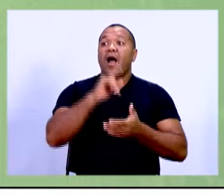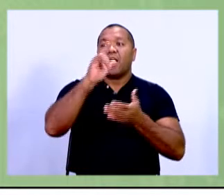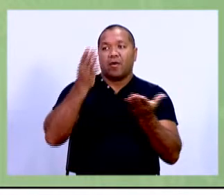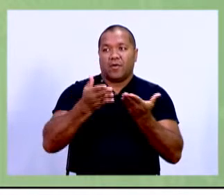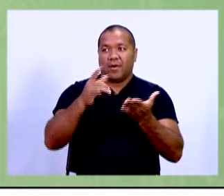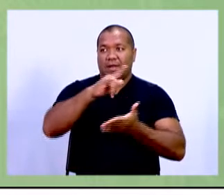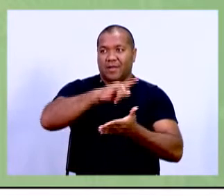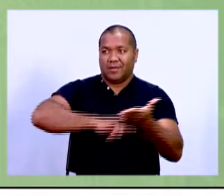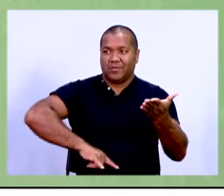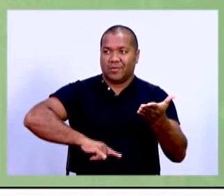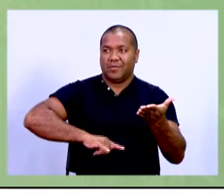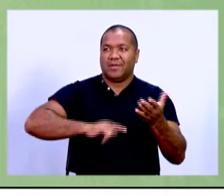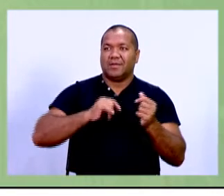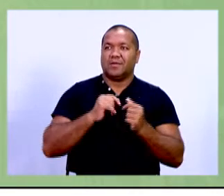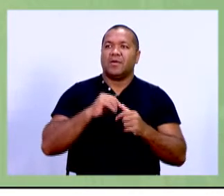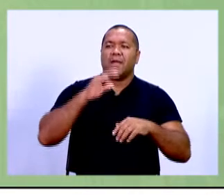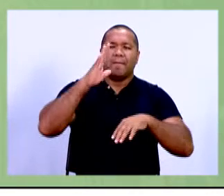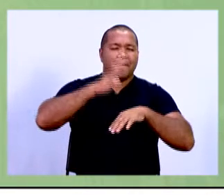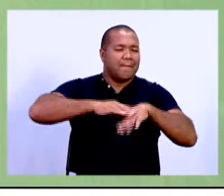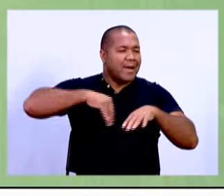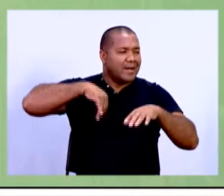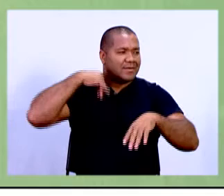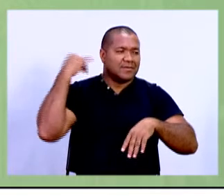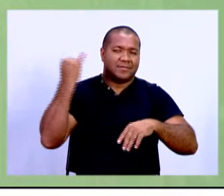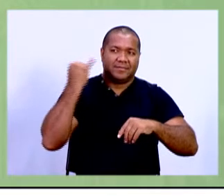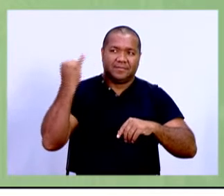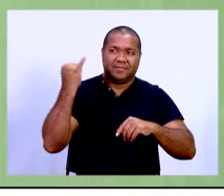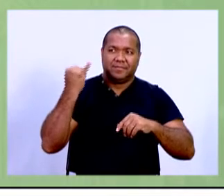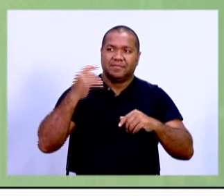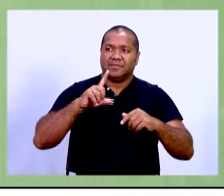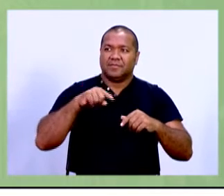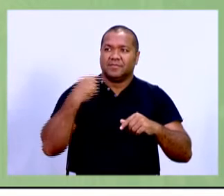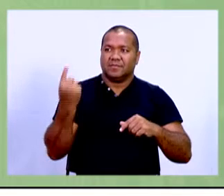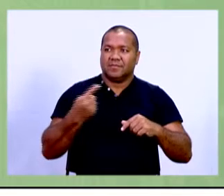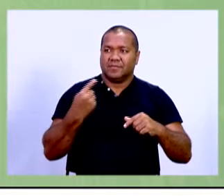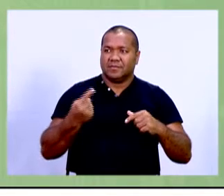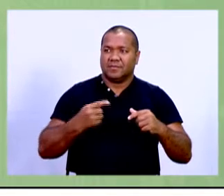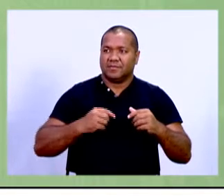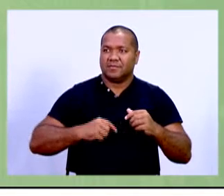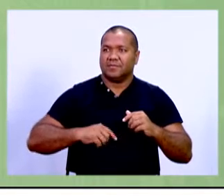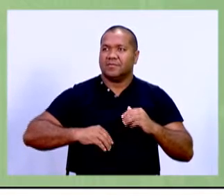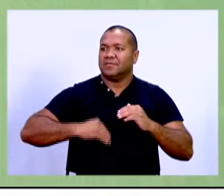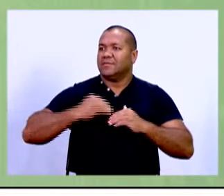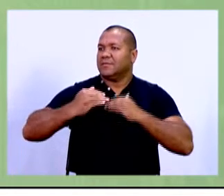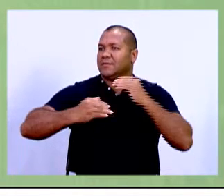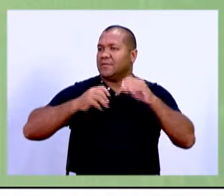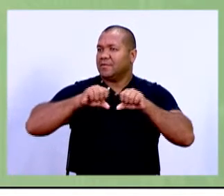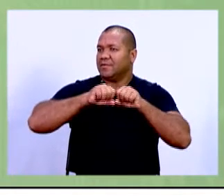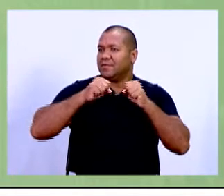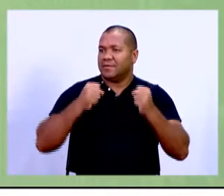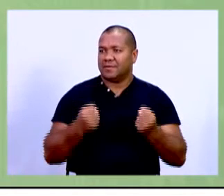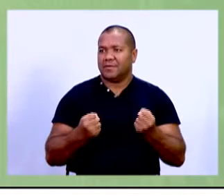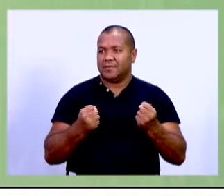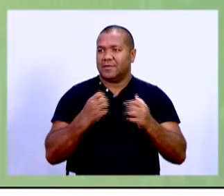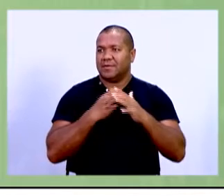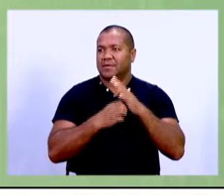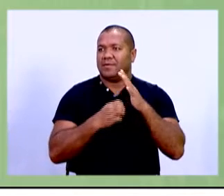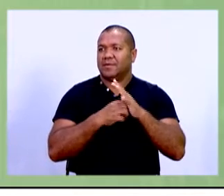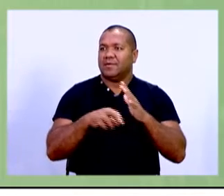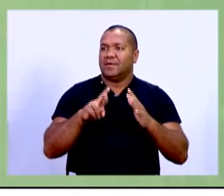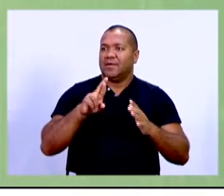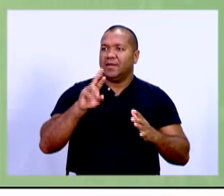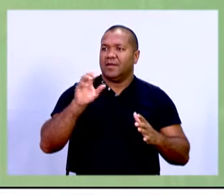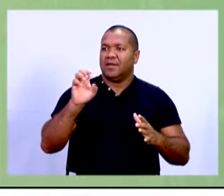Agora nós vamos para a parte mais importante do nosso desenvolvimento aqui do sistema da empresa